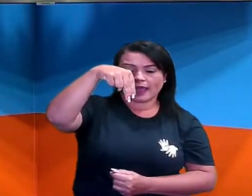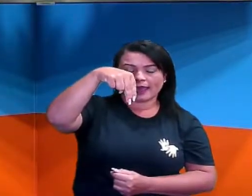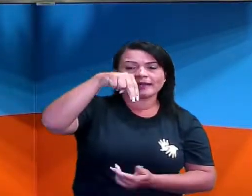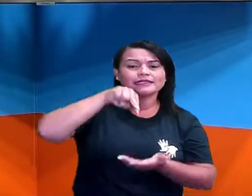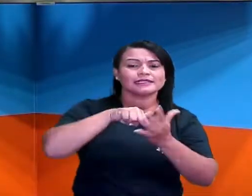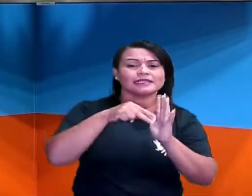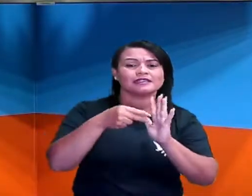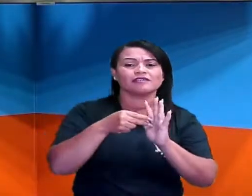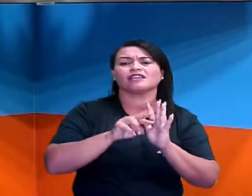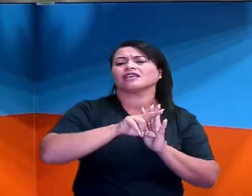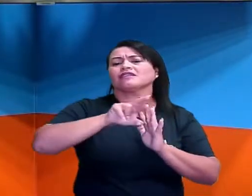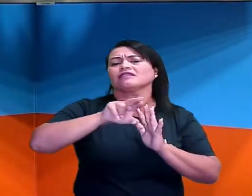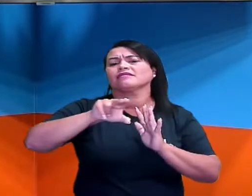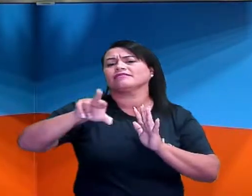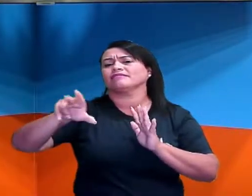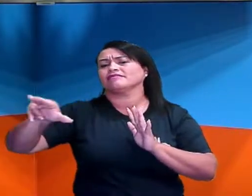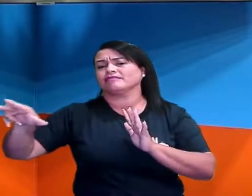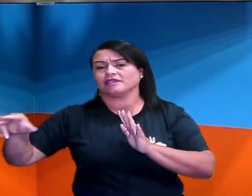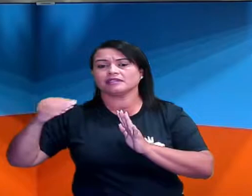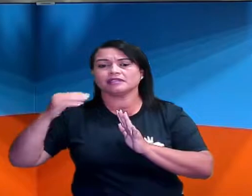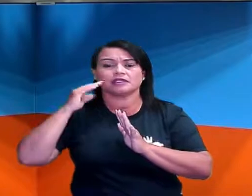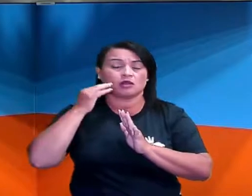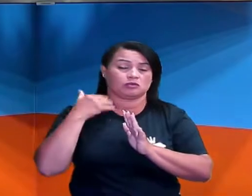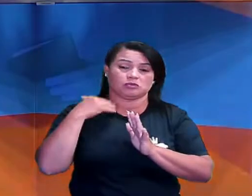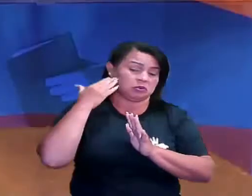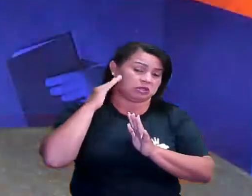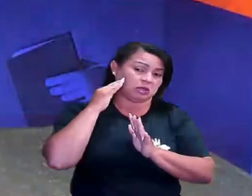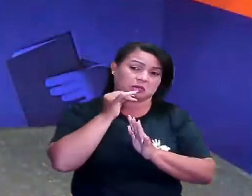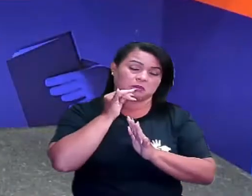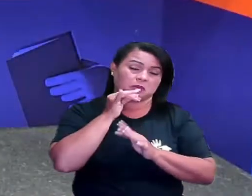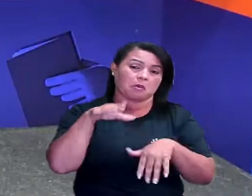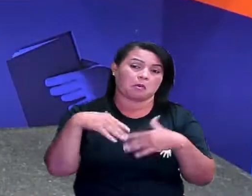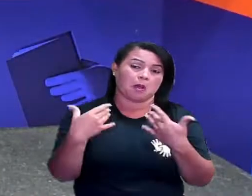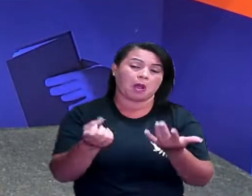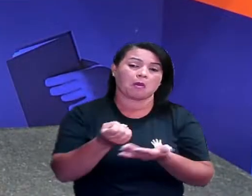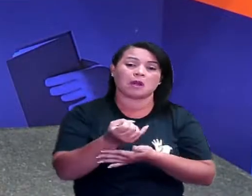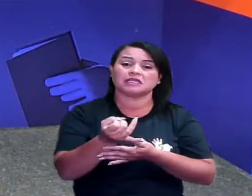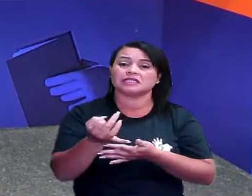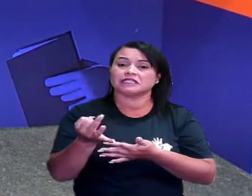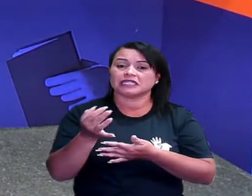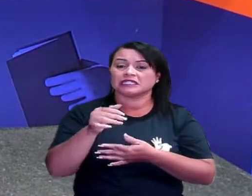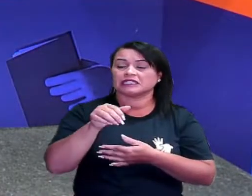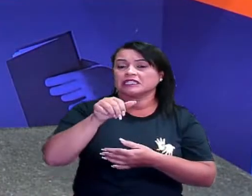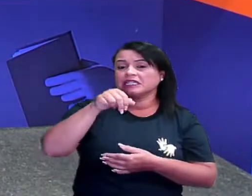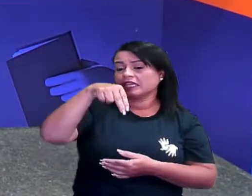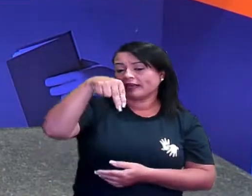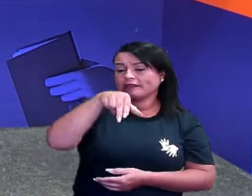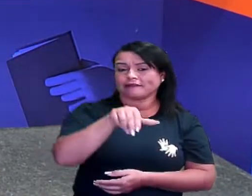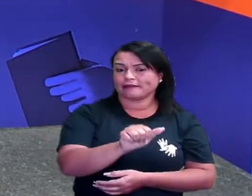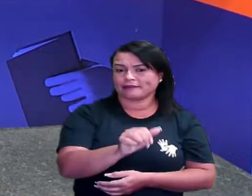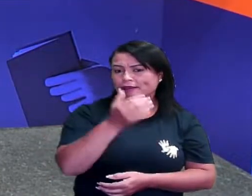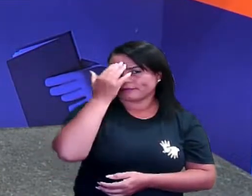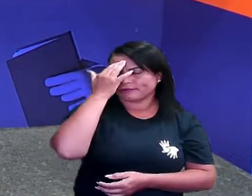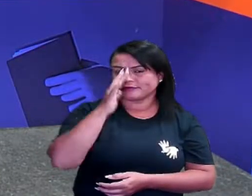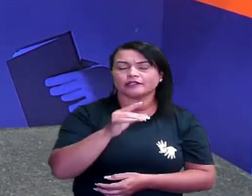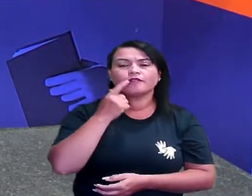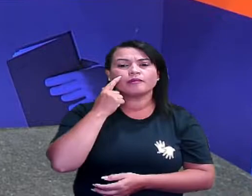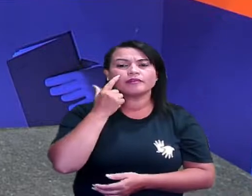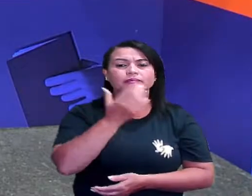N fatores. Tá certo? Ou seja, eu não sei quem é o valor de N, nem sei quem é o valor de A. Então, vamos dizer o